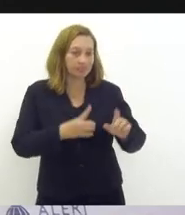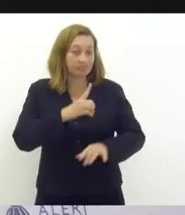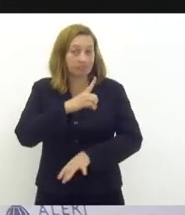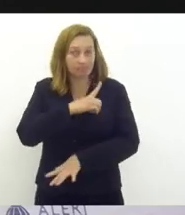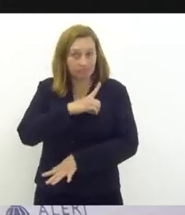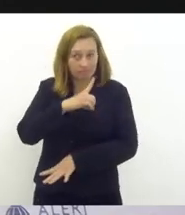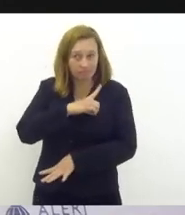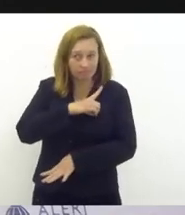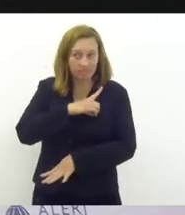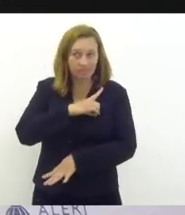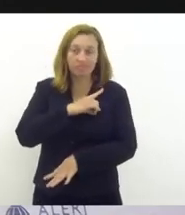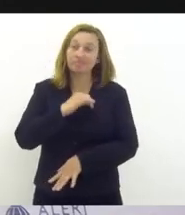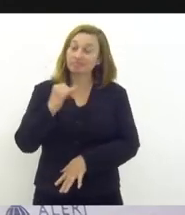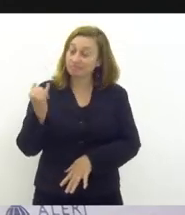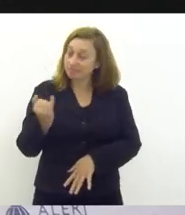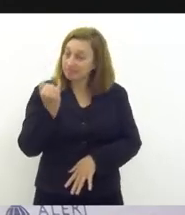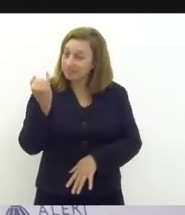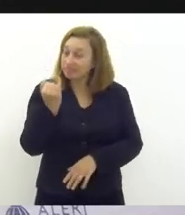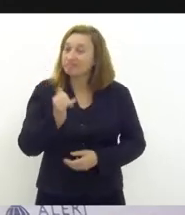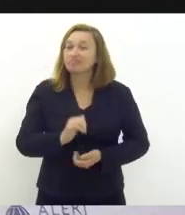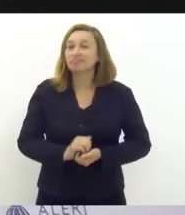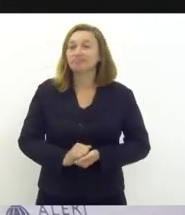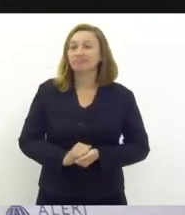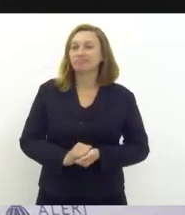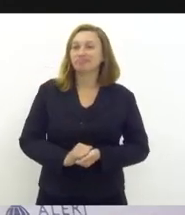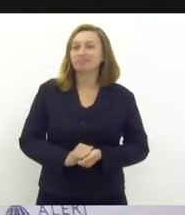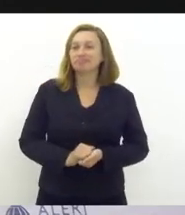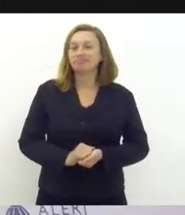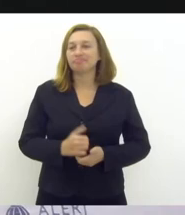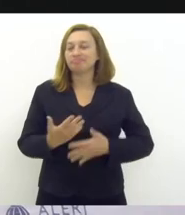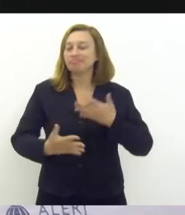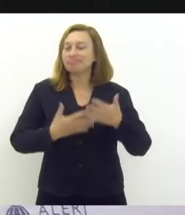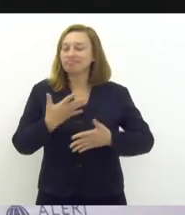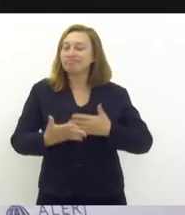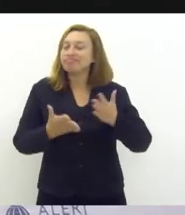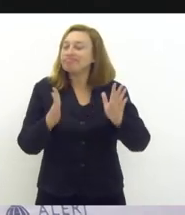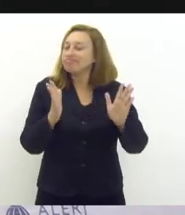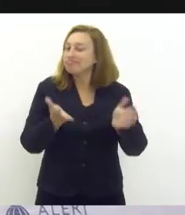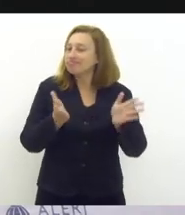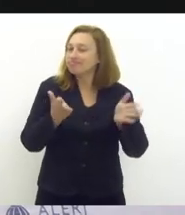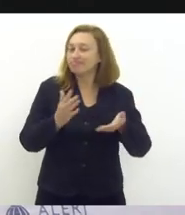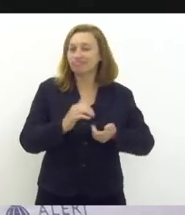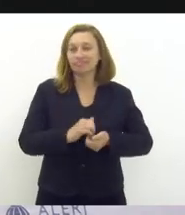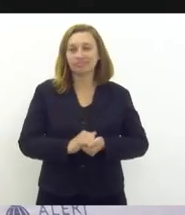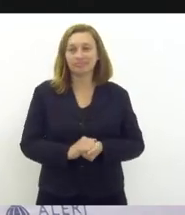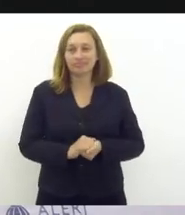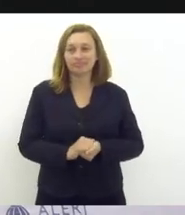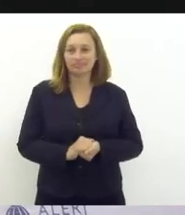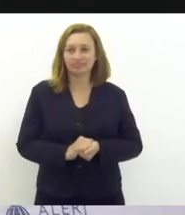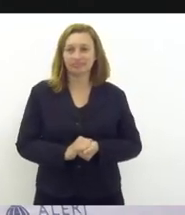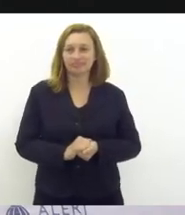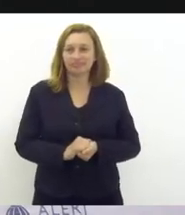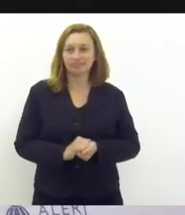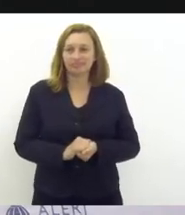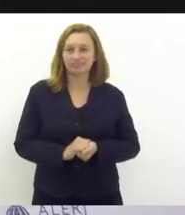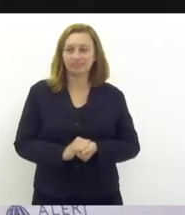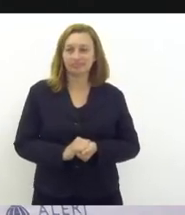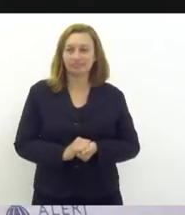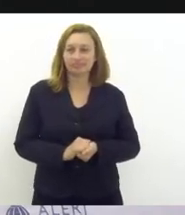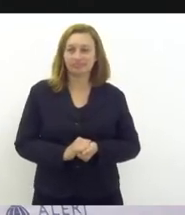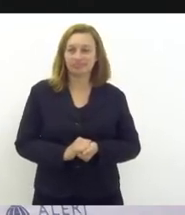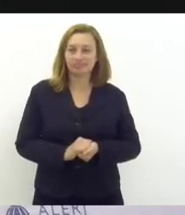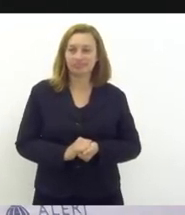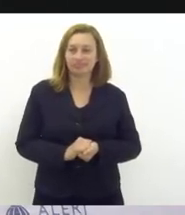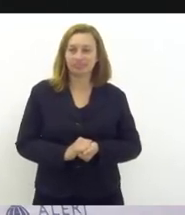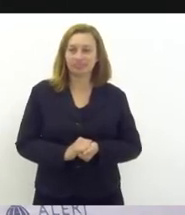tão distinta eh tem o privilégio hoje de Eh capitanear aí uma